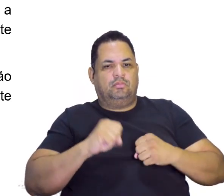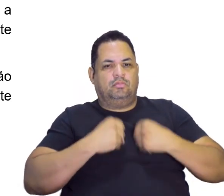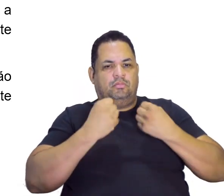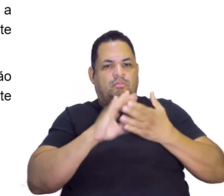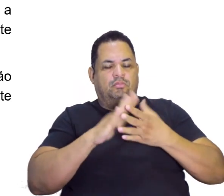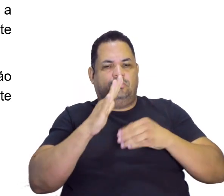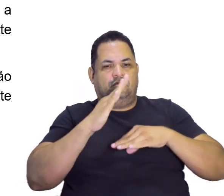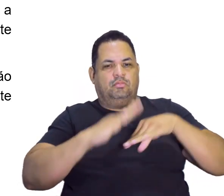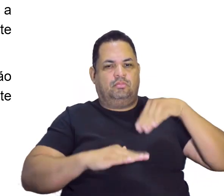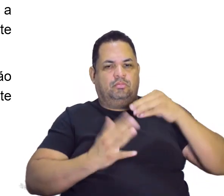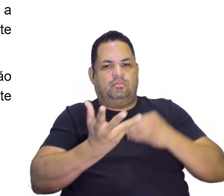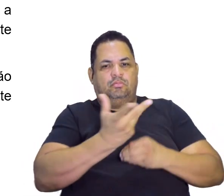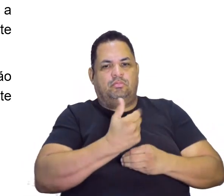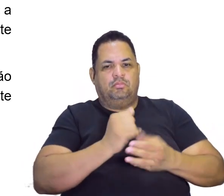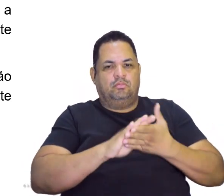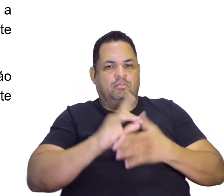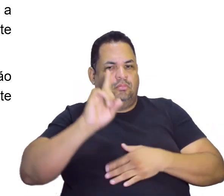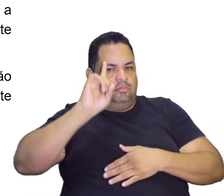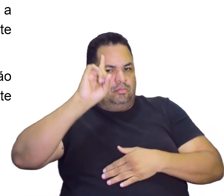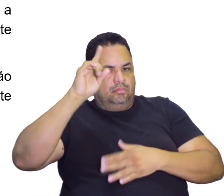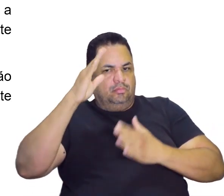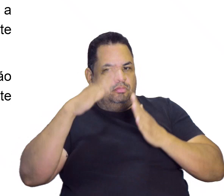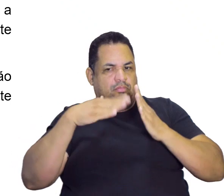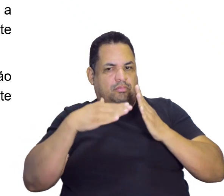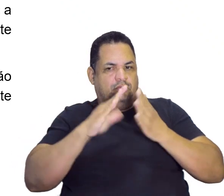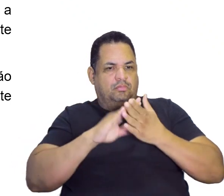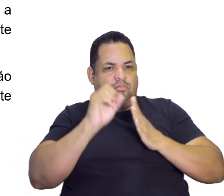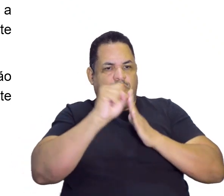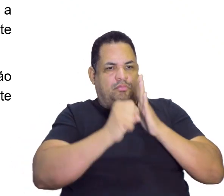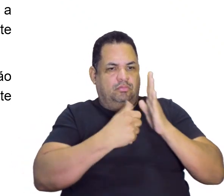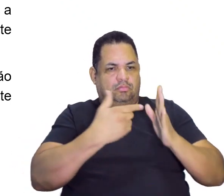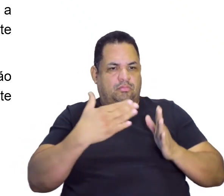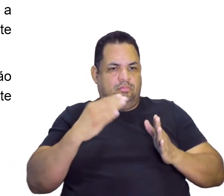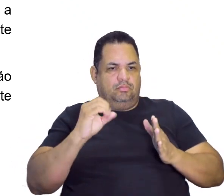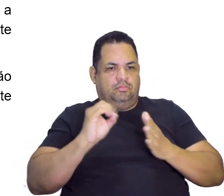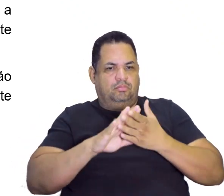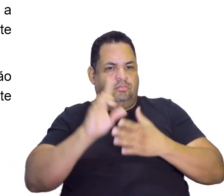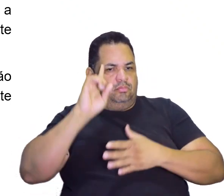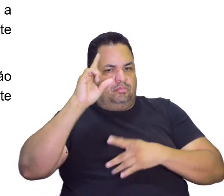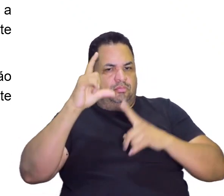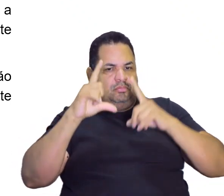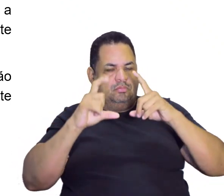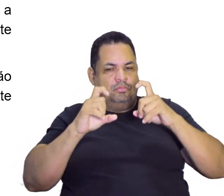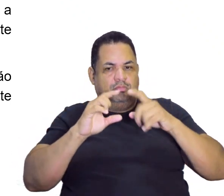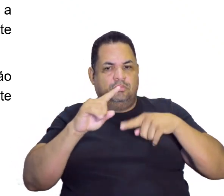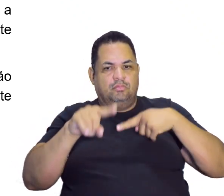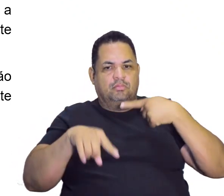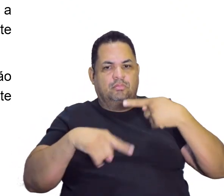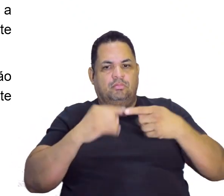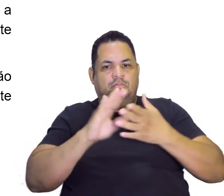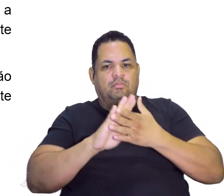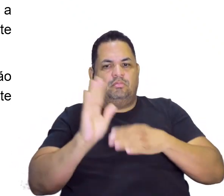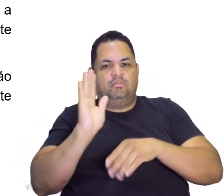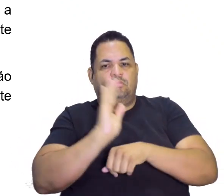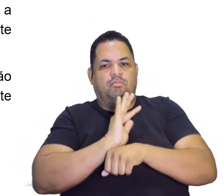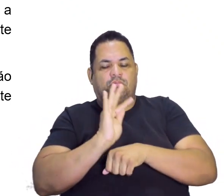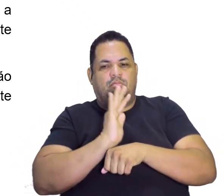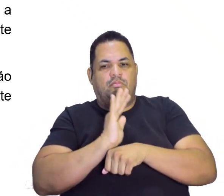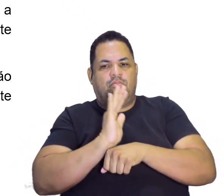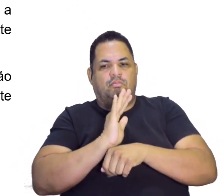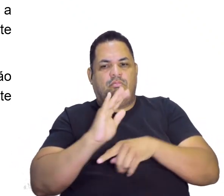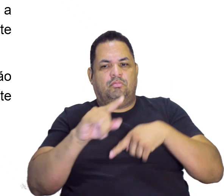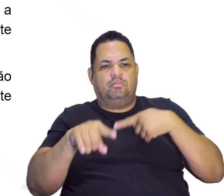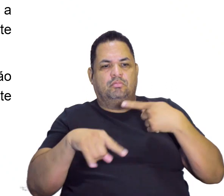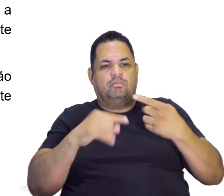esforços dos artistas para reinventar a pintura do século XX, a invenção da fotografia e posteriormente